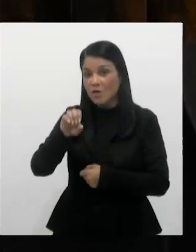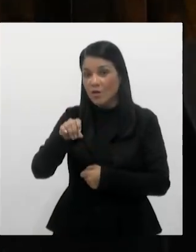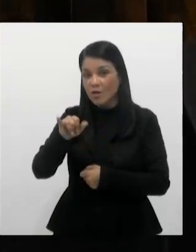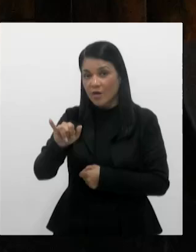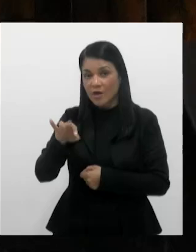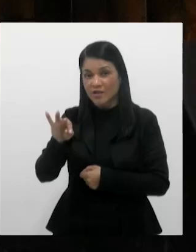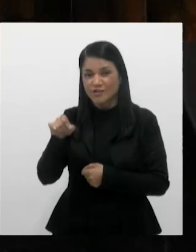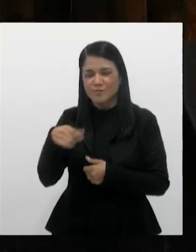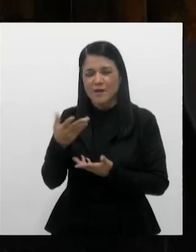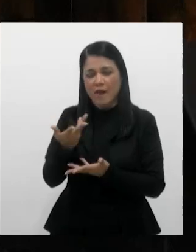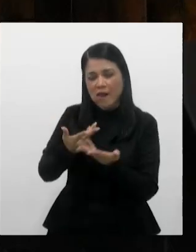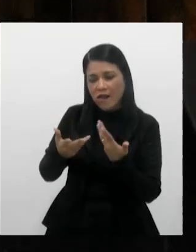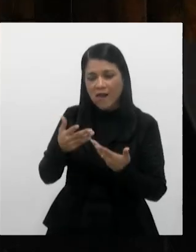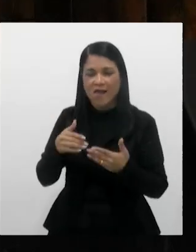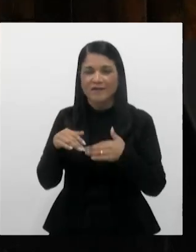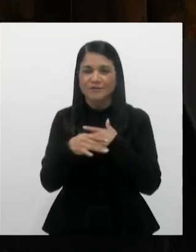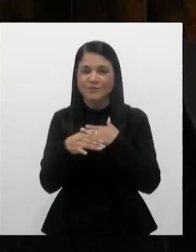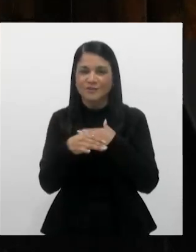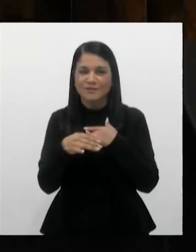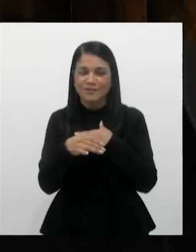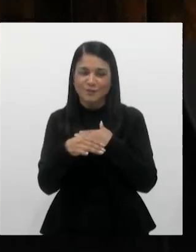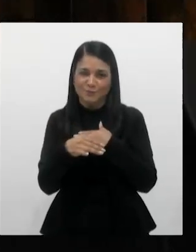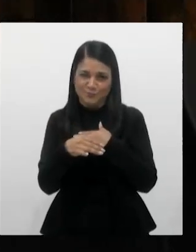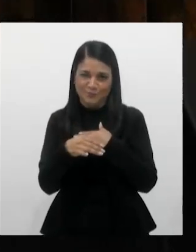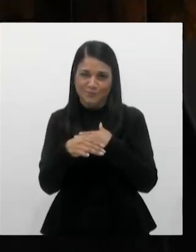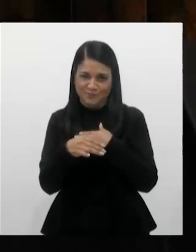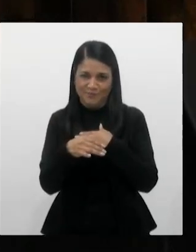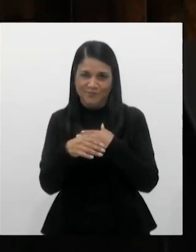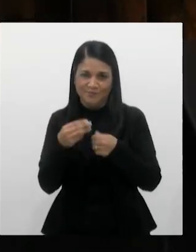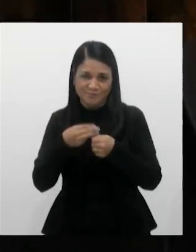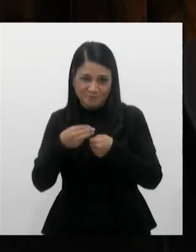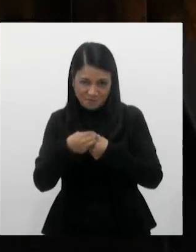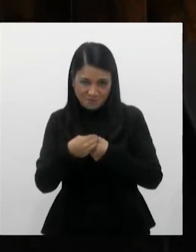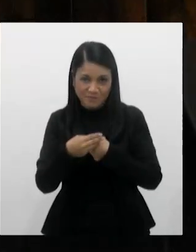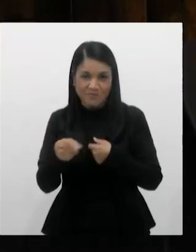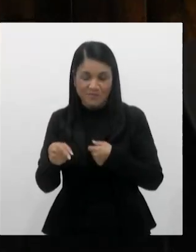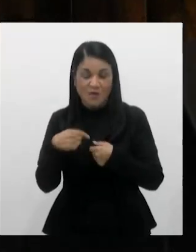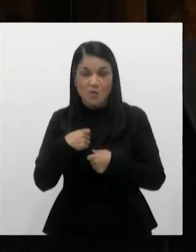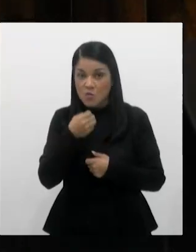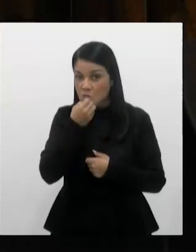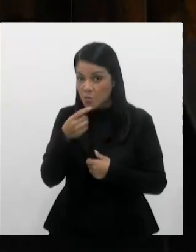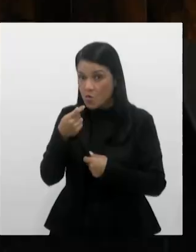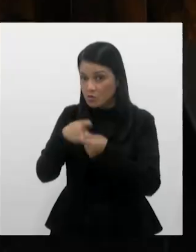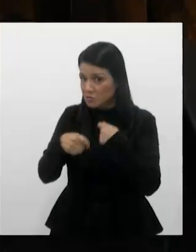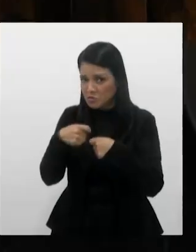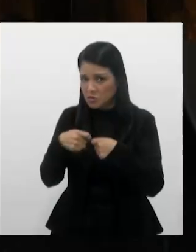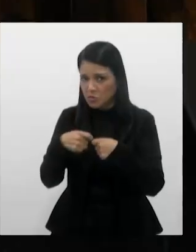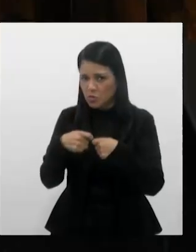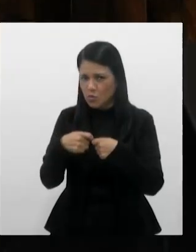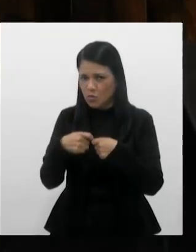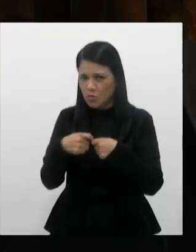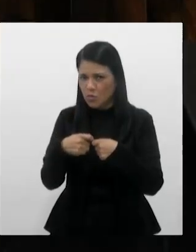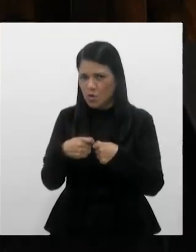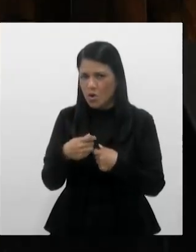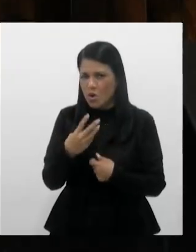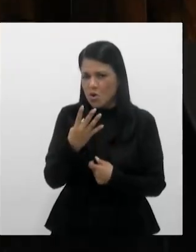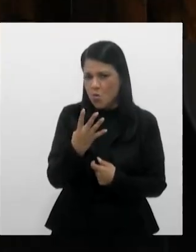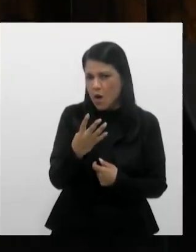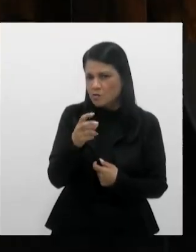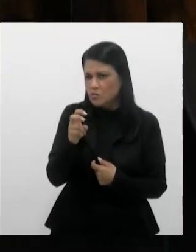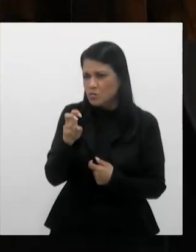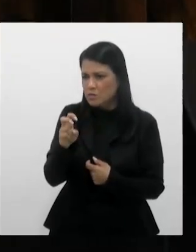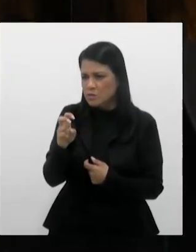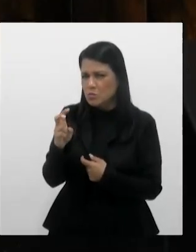com os municípios. Fazer média, nada mais. Porque um bom administrador não pega 4 ou 5 empréstimos de bilhões,